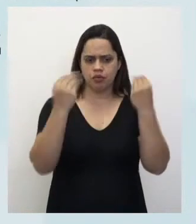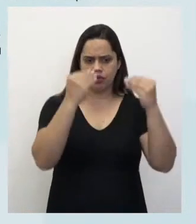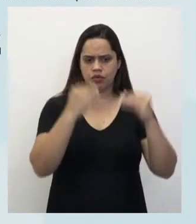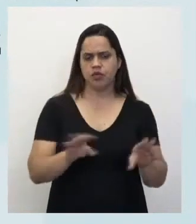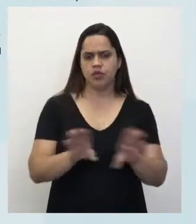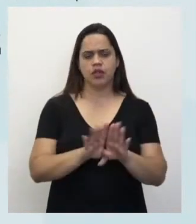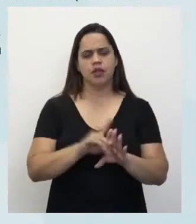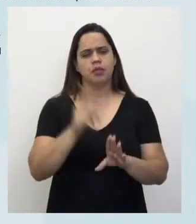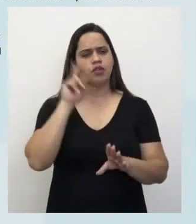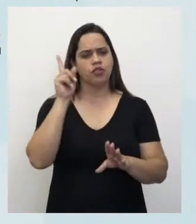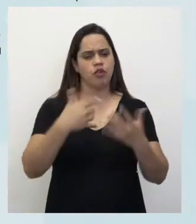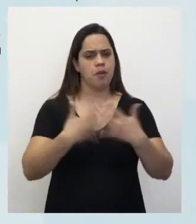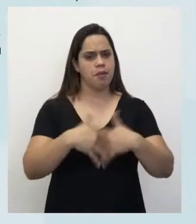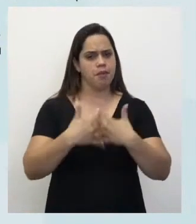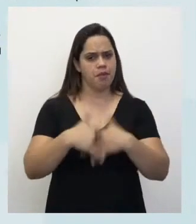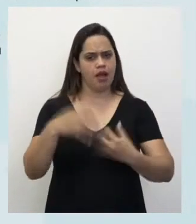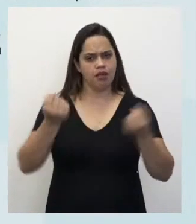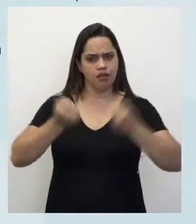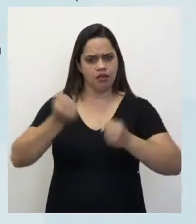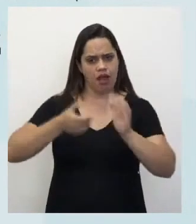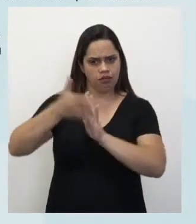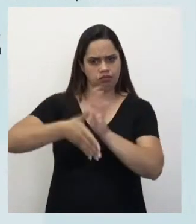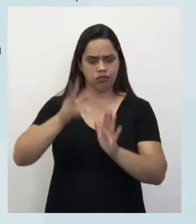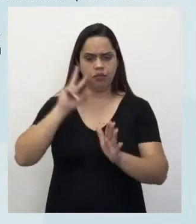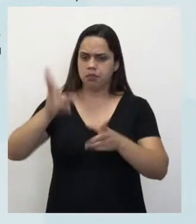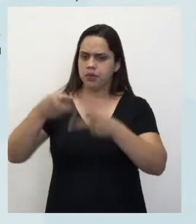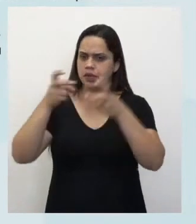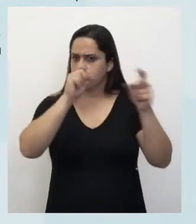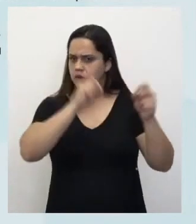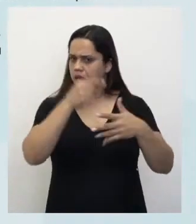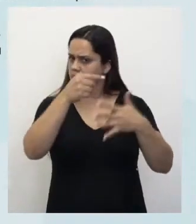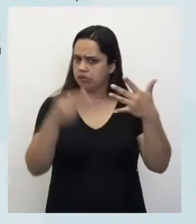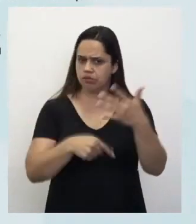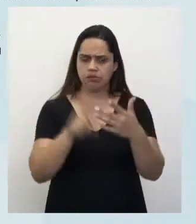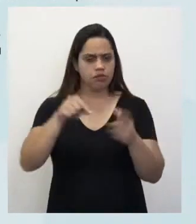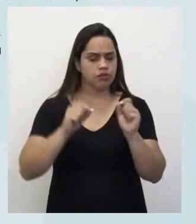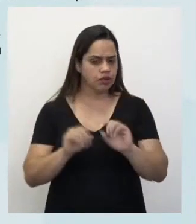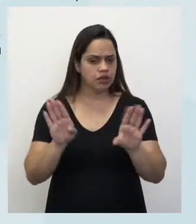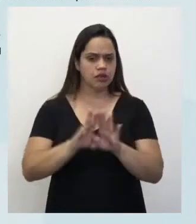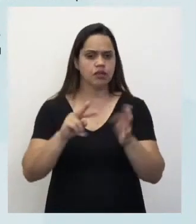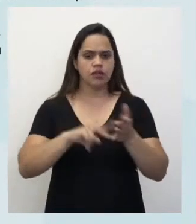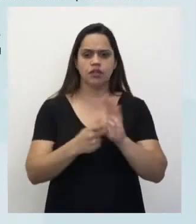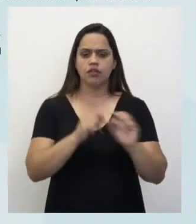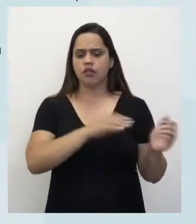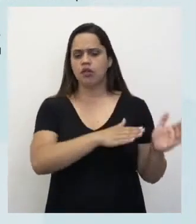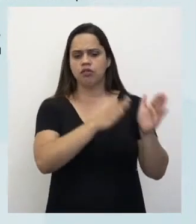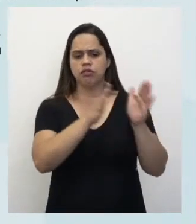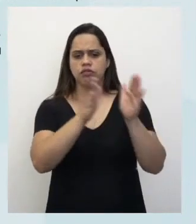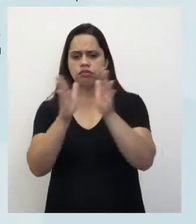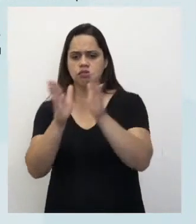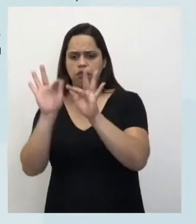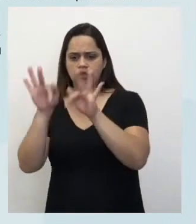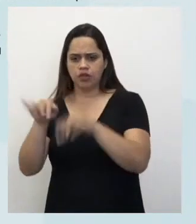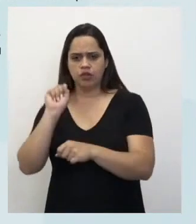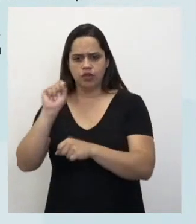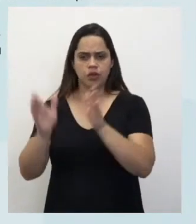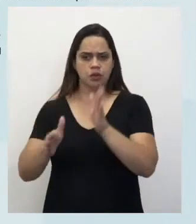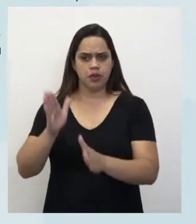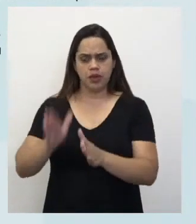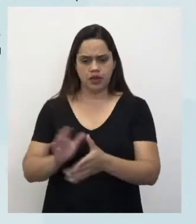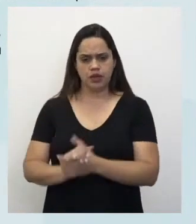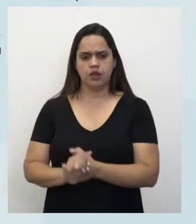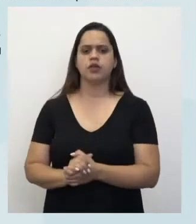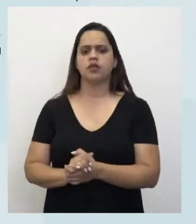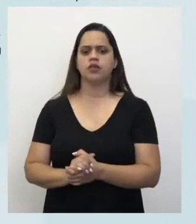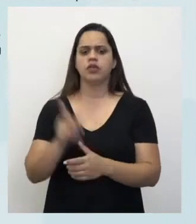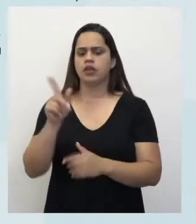de máquinas, carros e locomotivas, percebemos que estes elementos encerram a pura e simples representação de sua época,